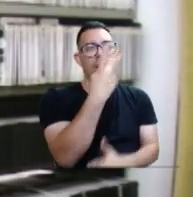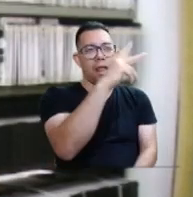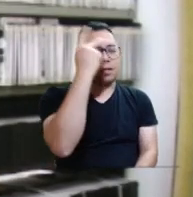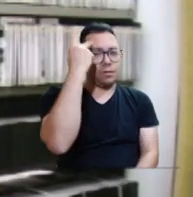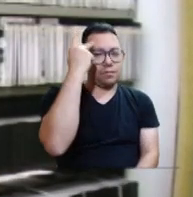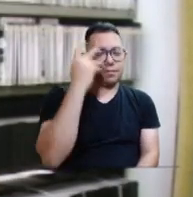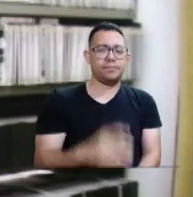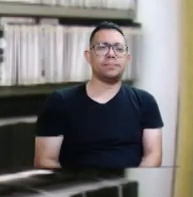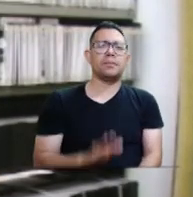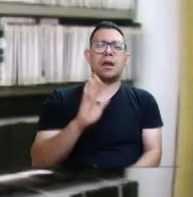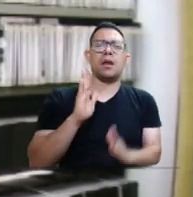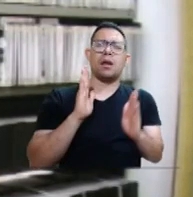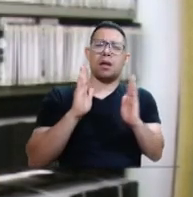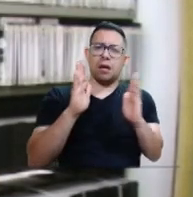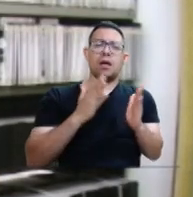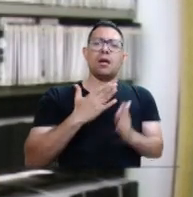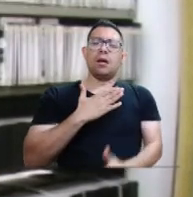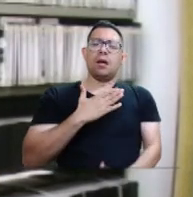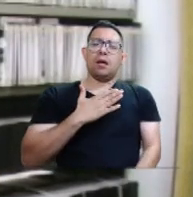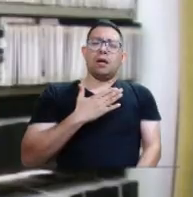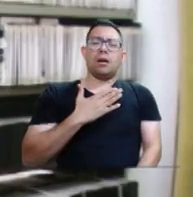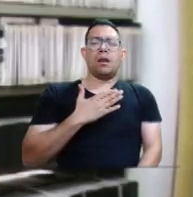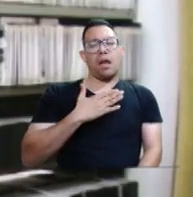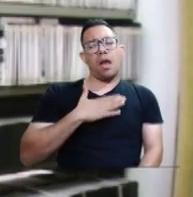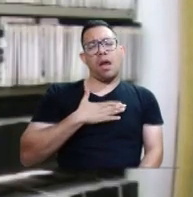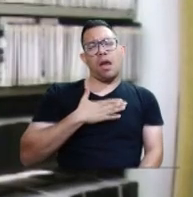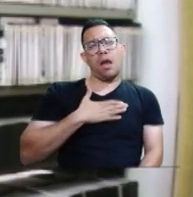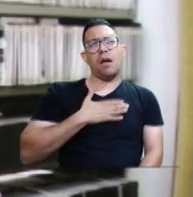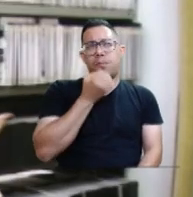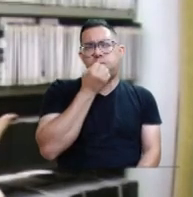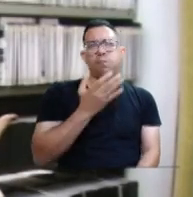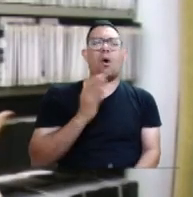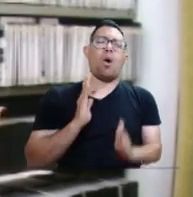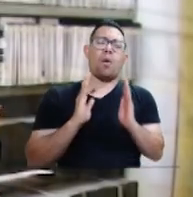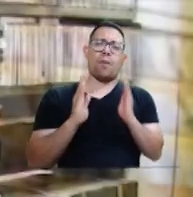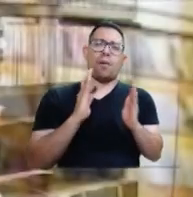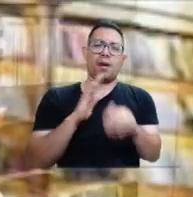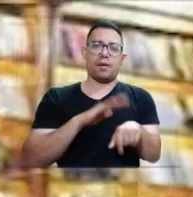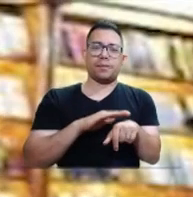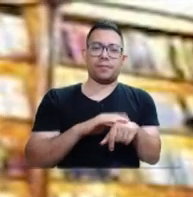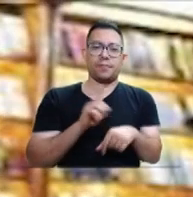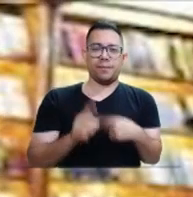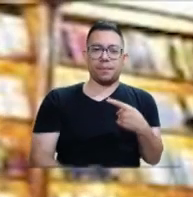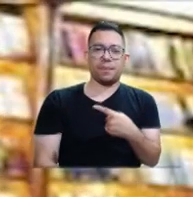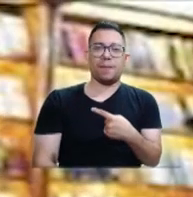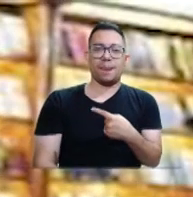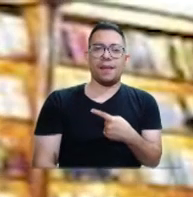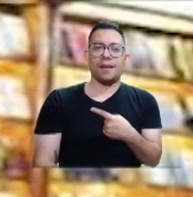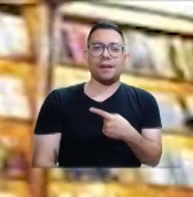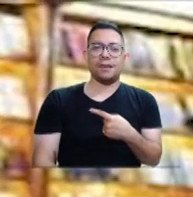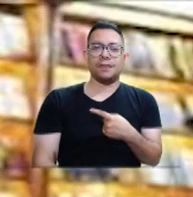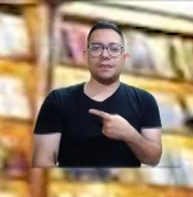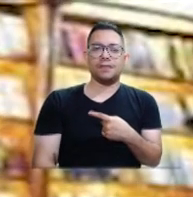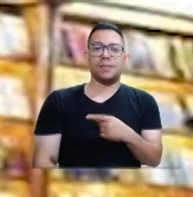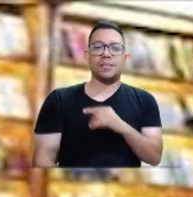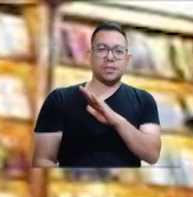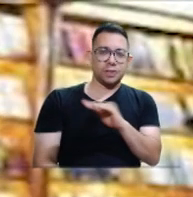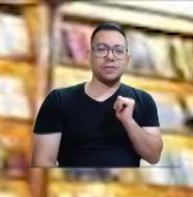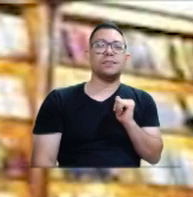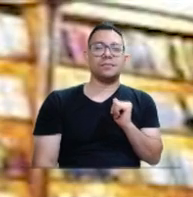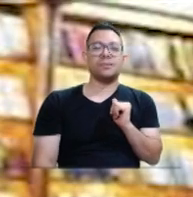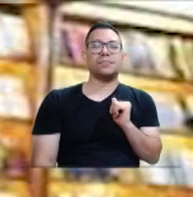E foi muita coisa boa nessa época toda. A Pórtico também, que é do Nelsinho Pucci, me convidou para